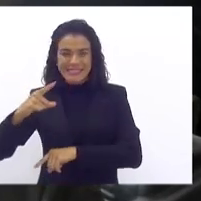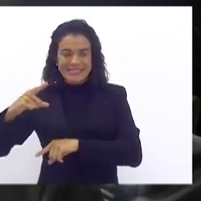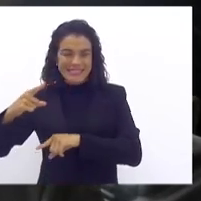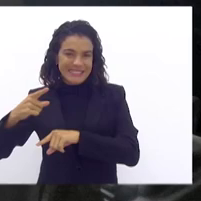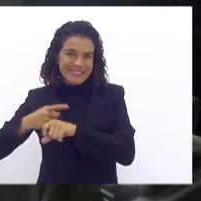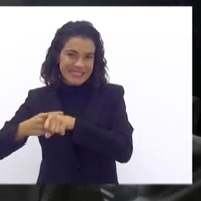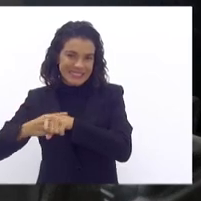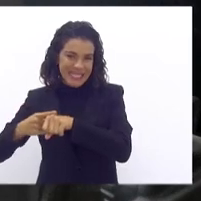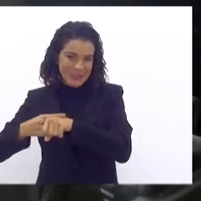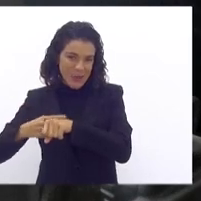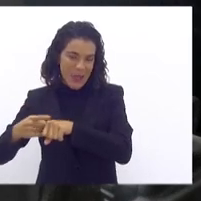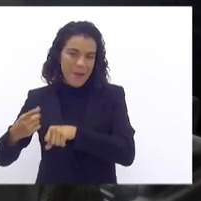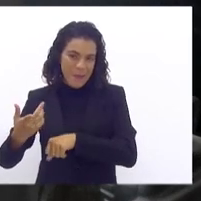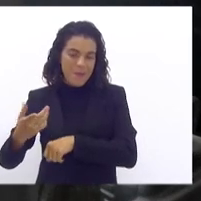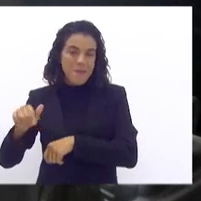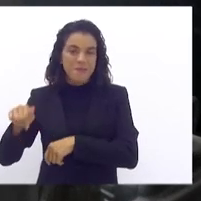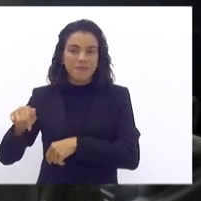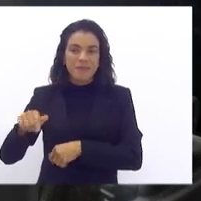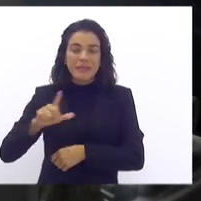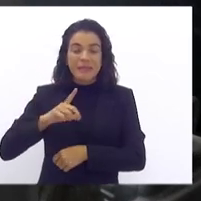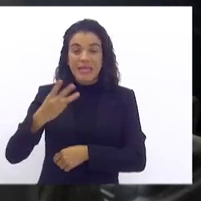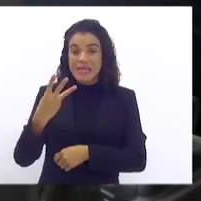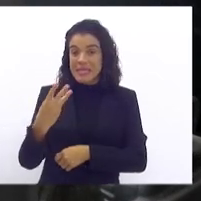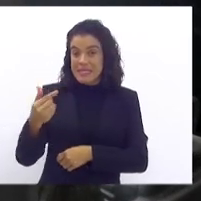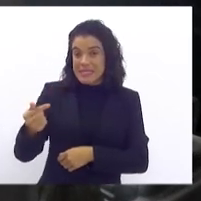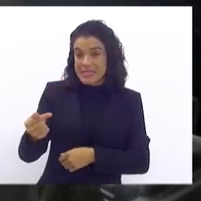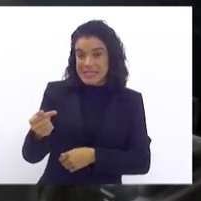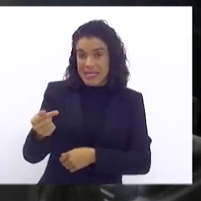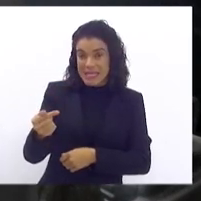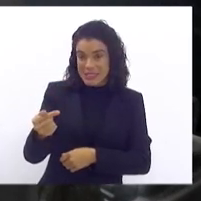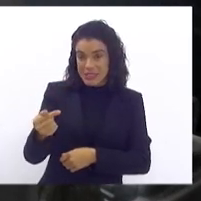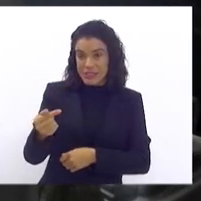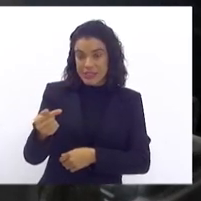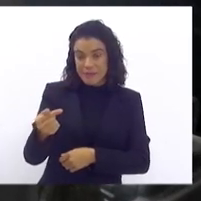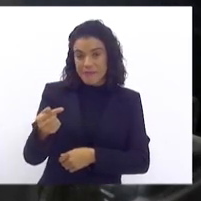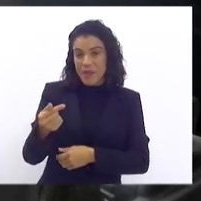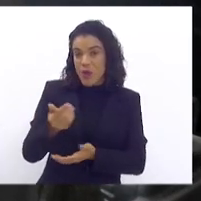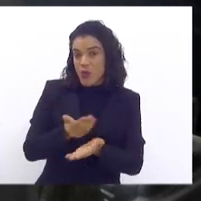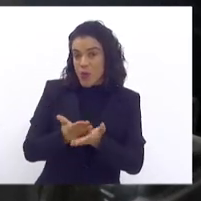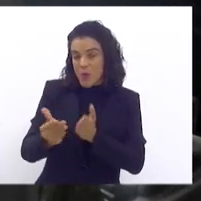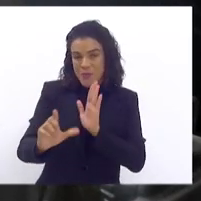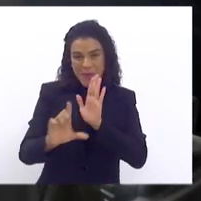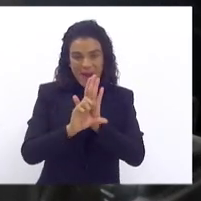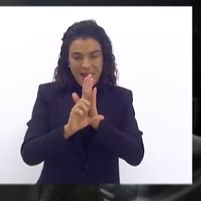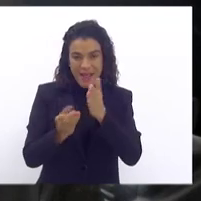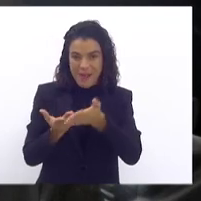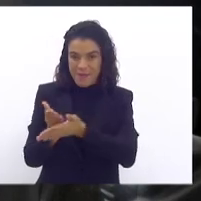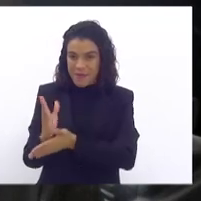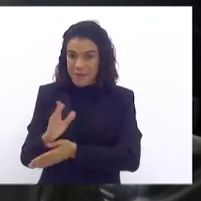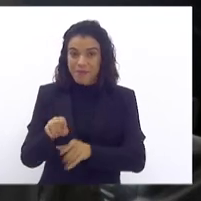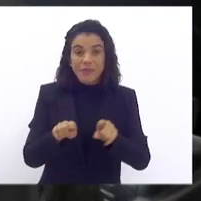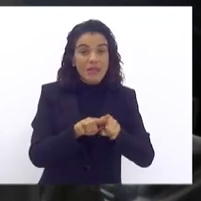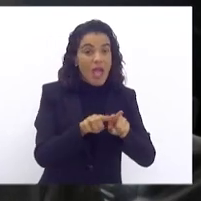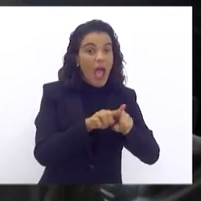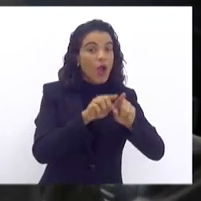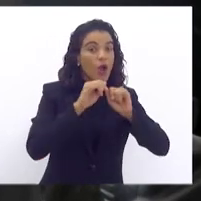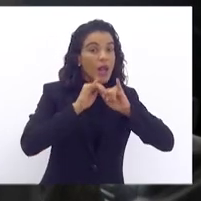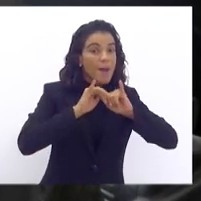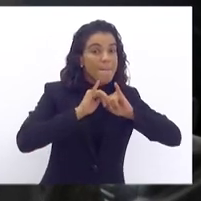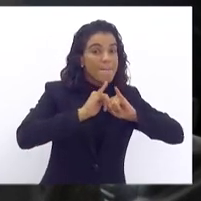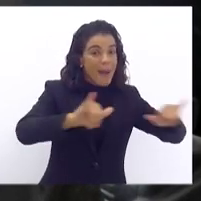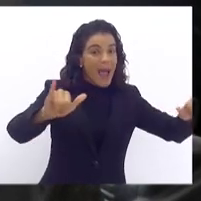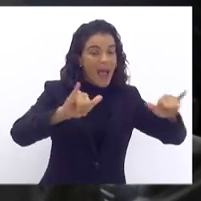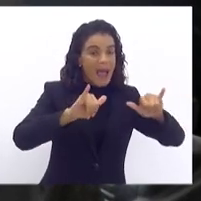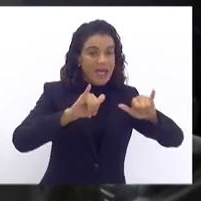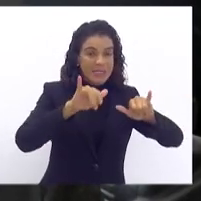das cenas íntimas, né? Nós tivemos 37 desde que a lei foi aprovada. Já o crime de divulgação de